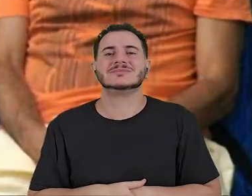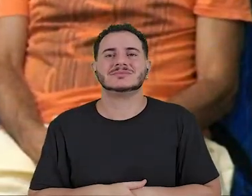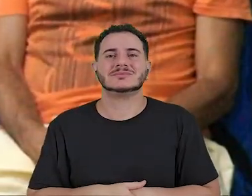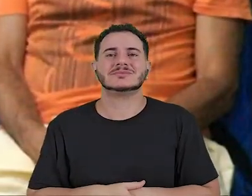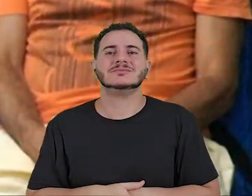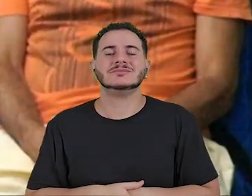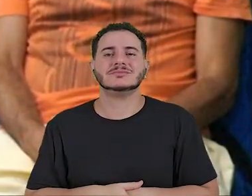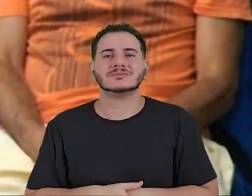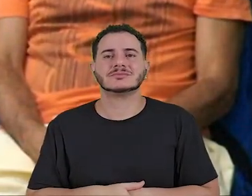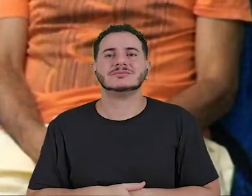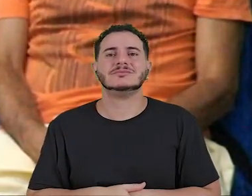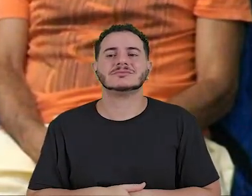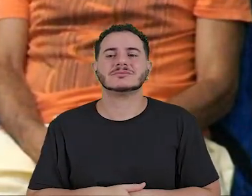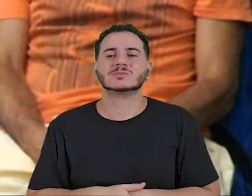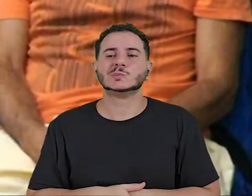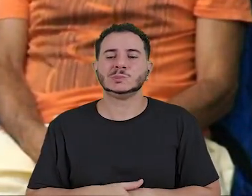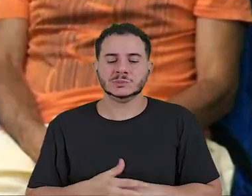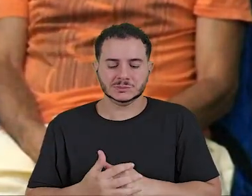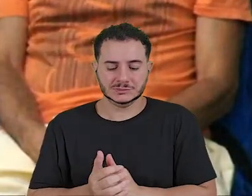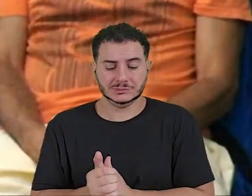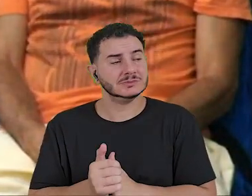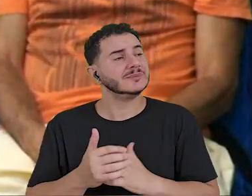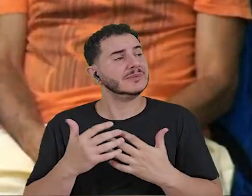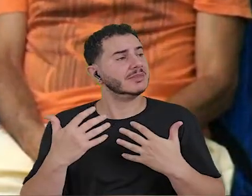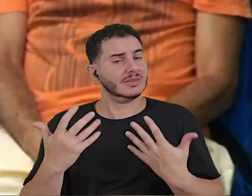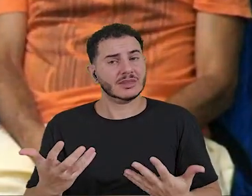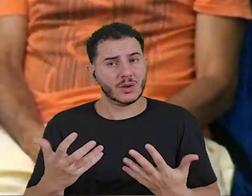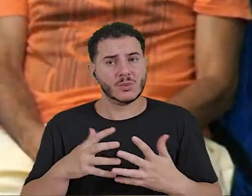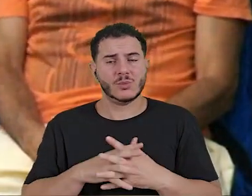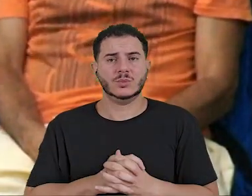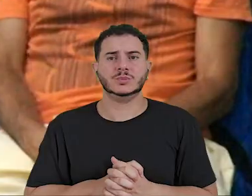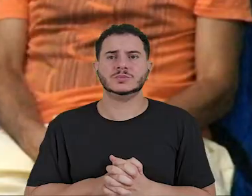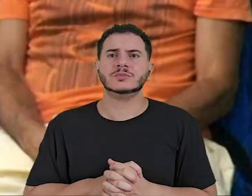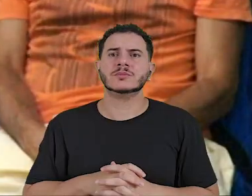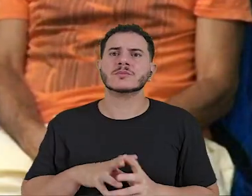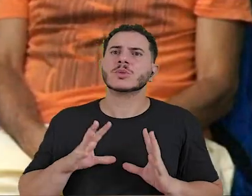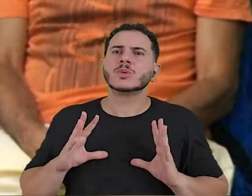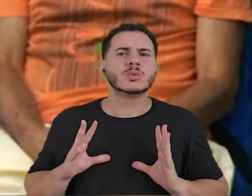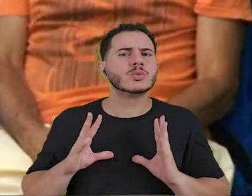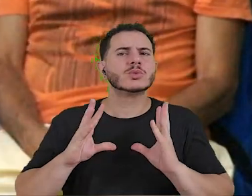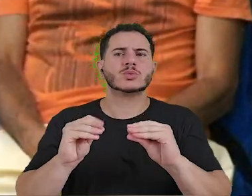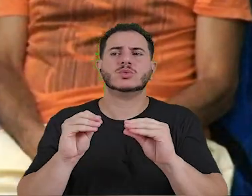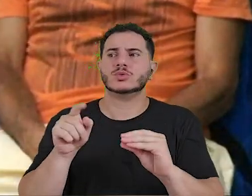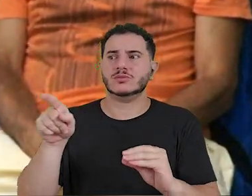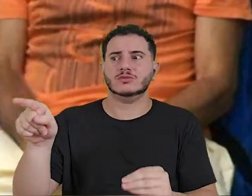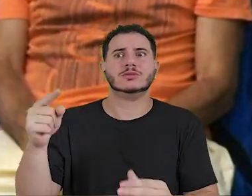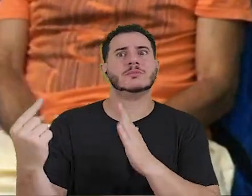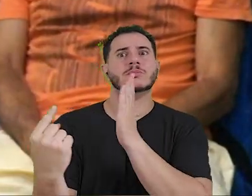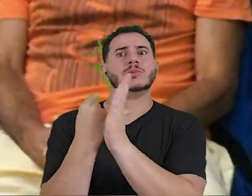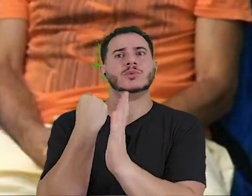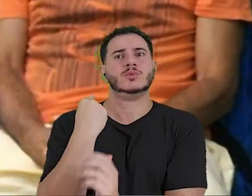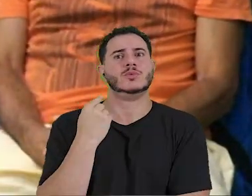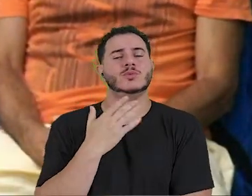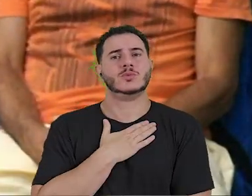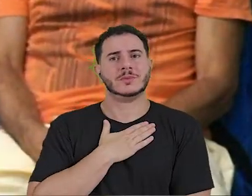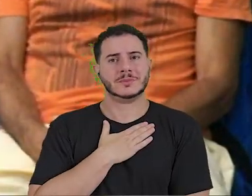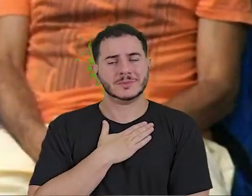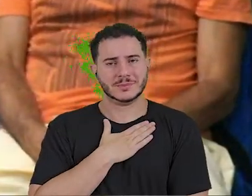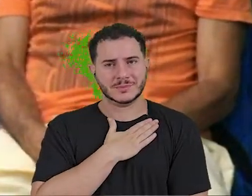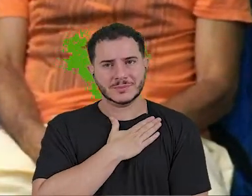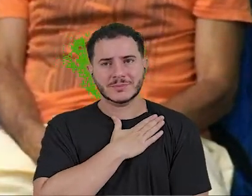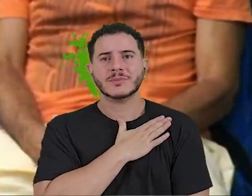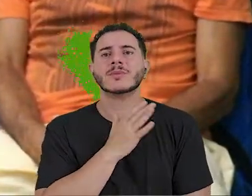Viu, gente? Então, isso tudo é na pergunta que você me fez. Porque você fez